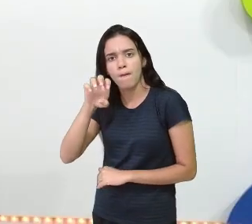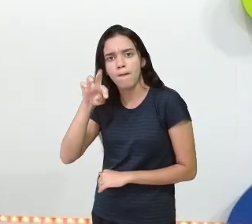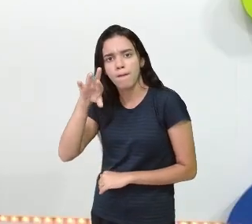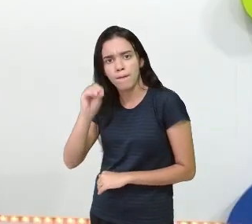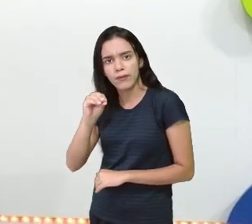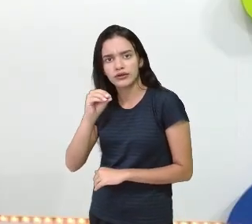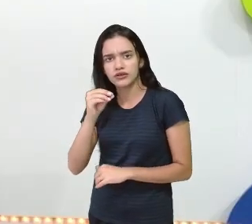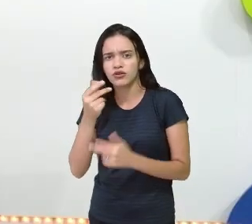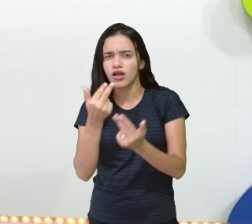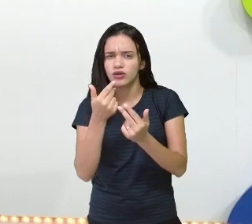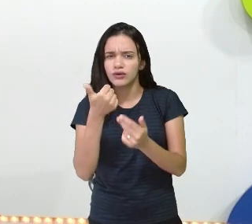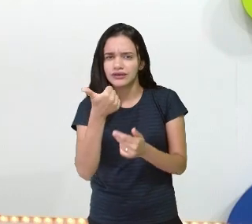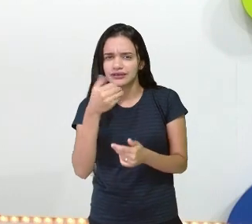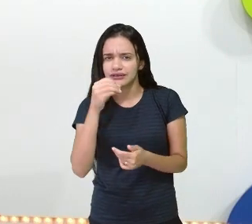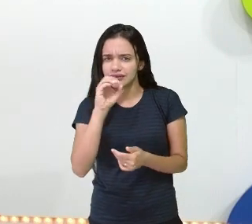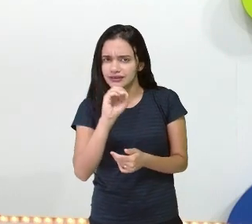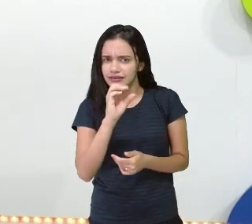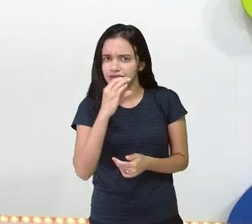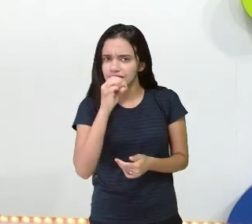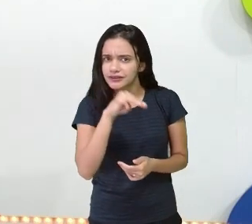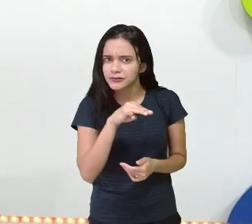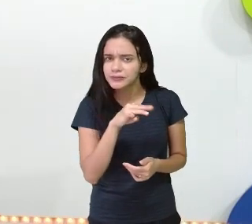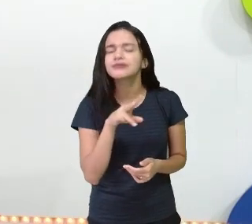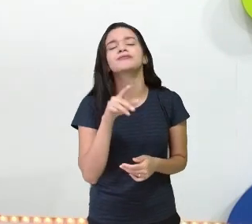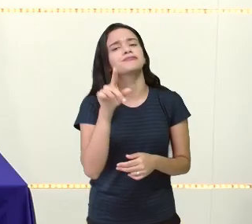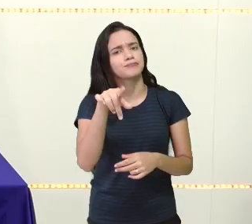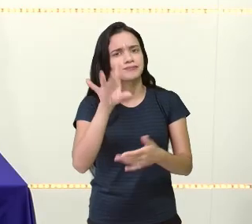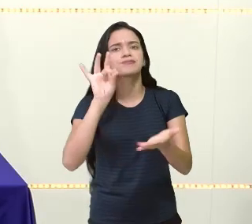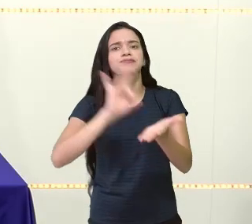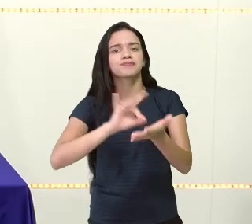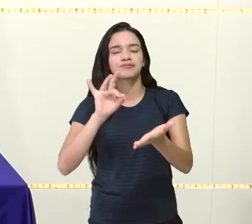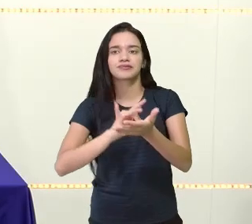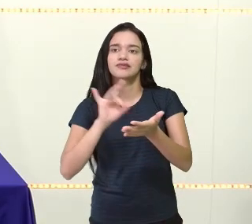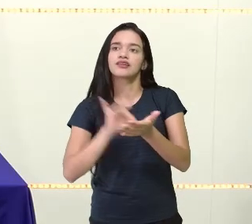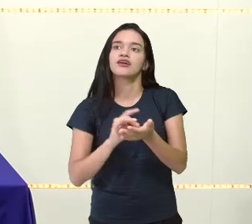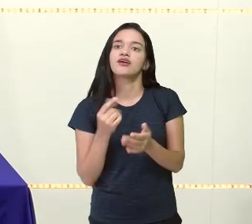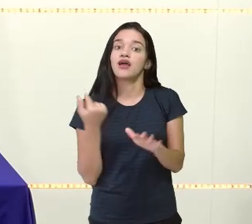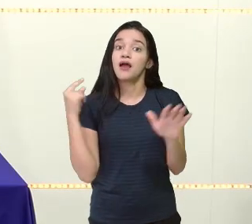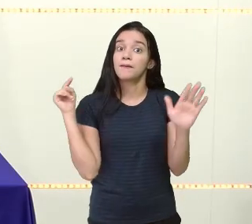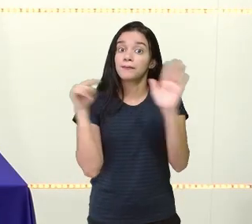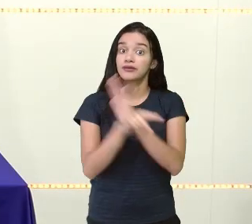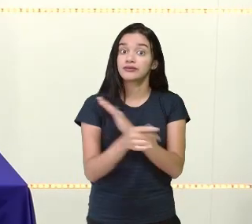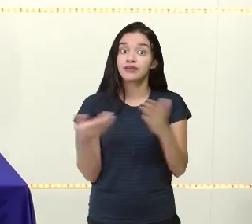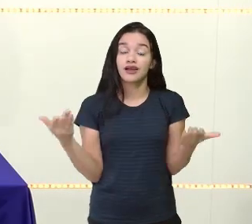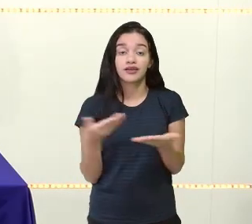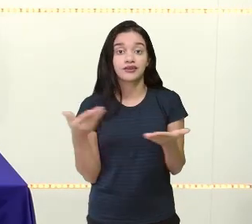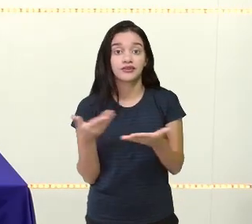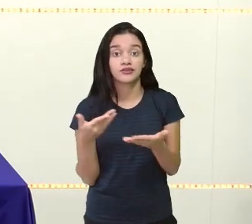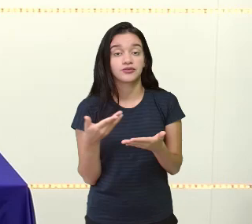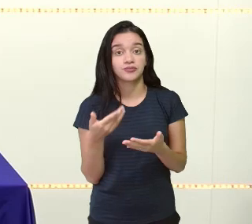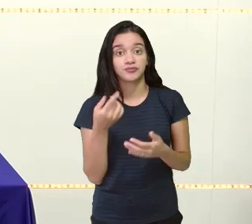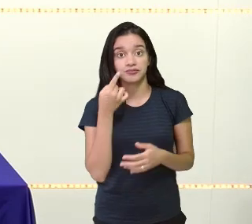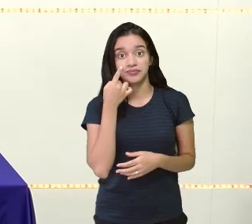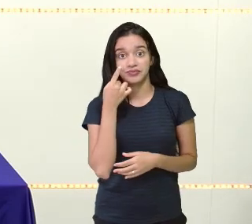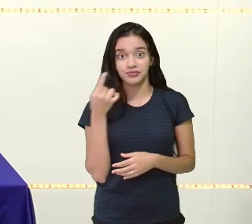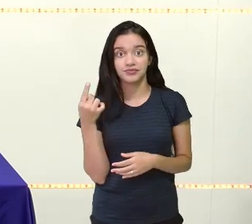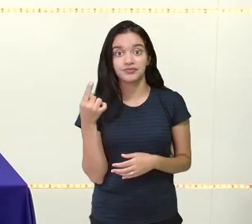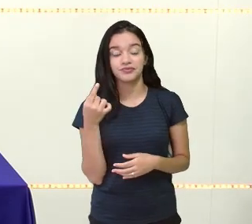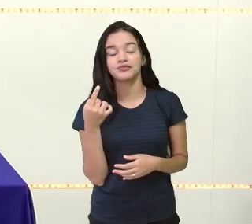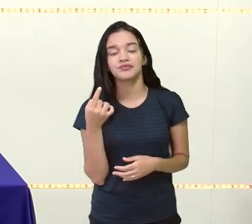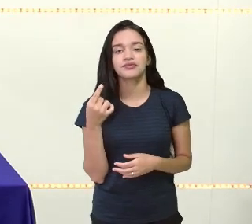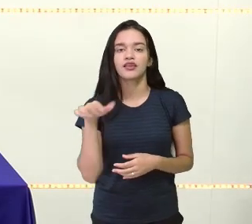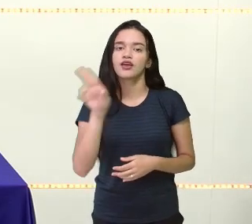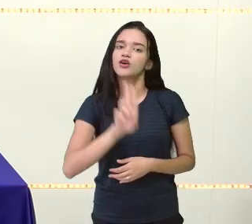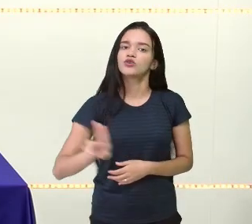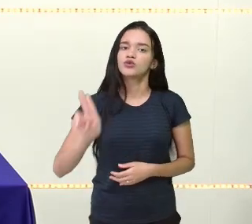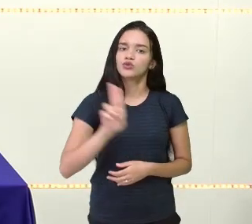centímetros? Isso, isso mesmo. Então, olha só, para essa pergunta aí agora, a unidade de medida que está